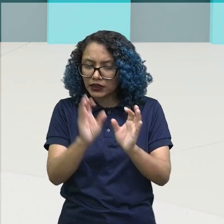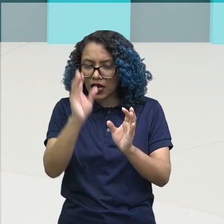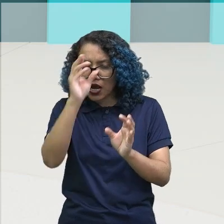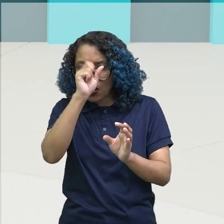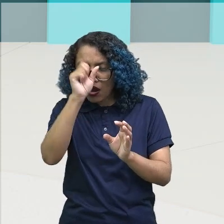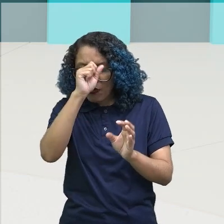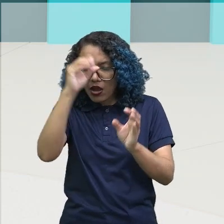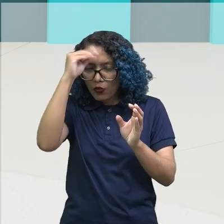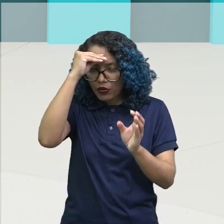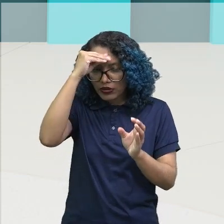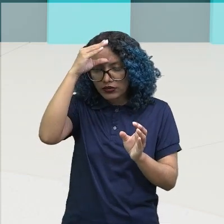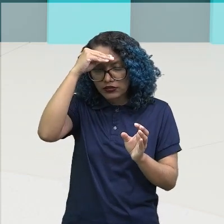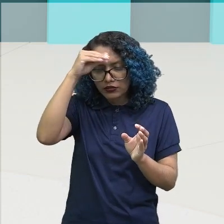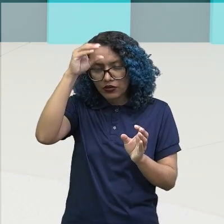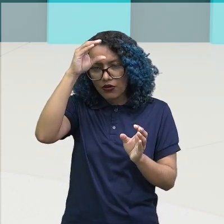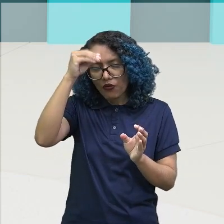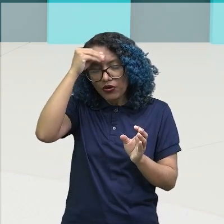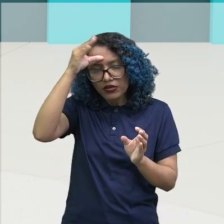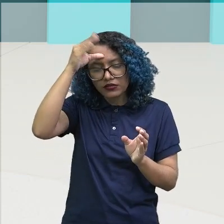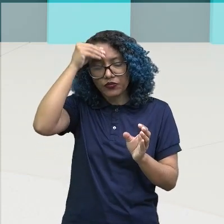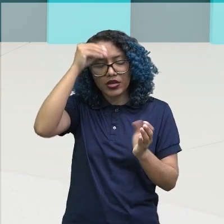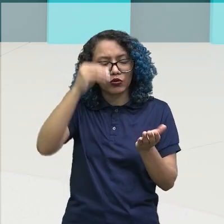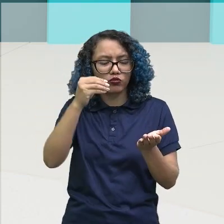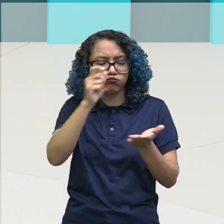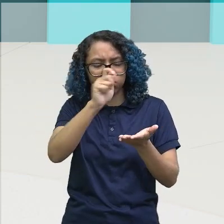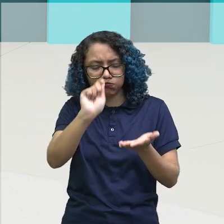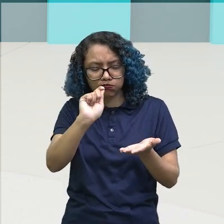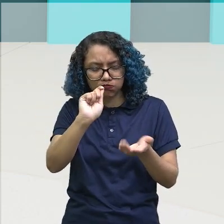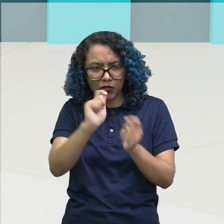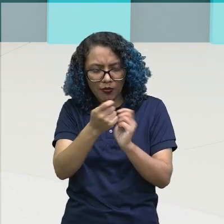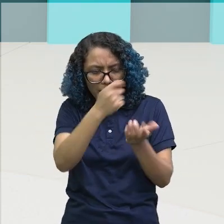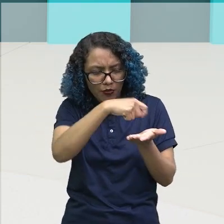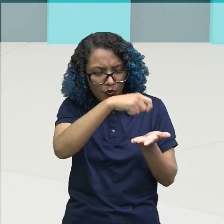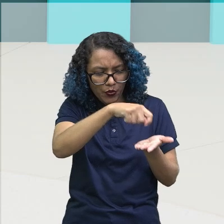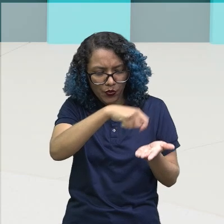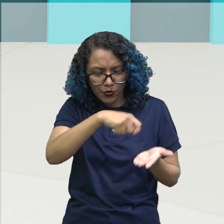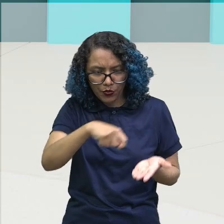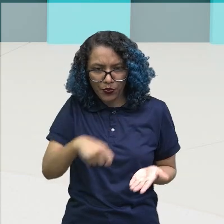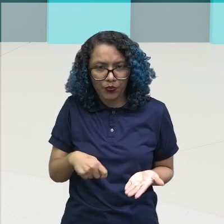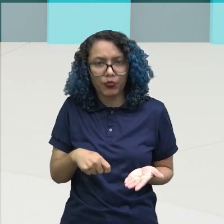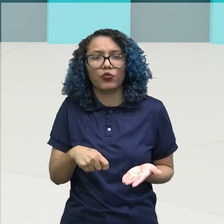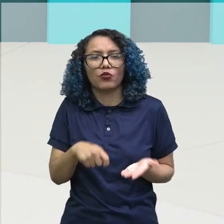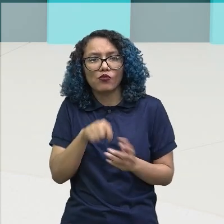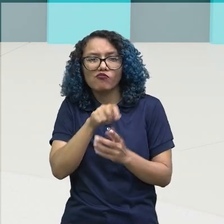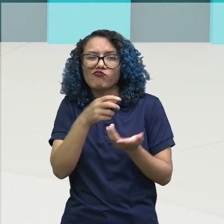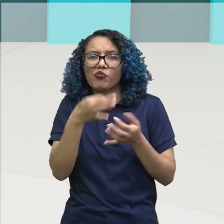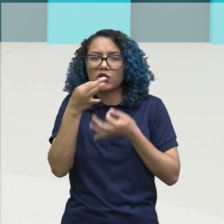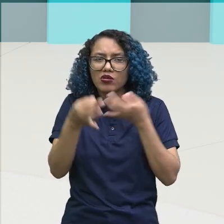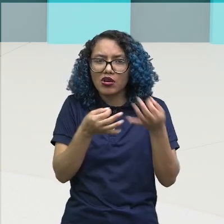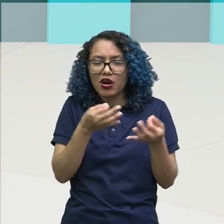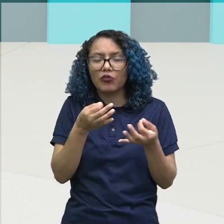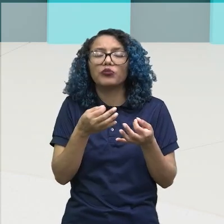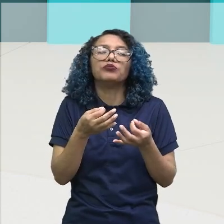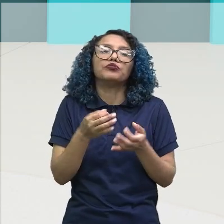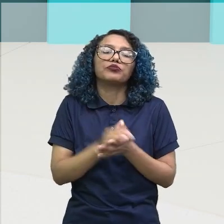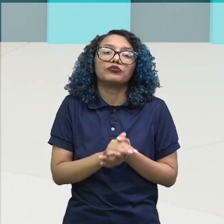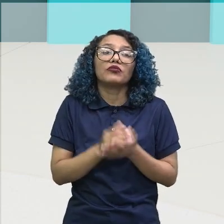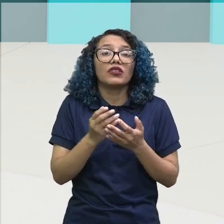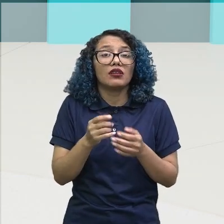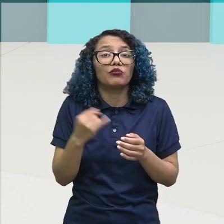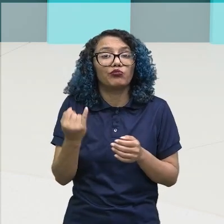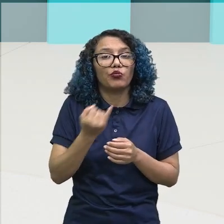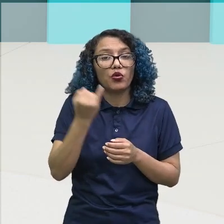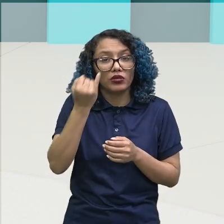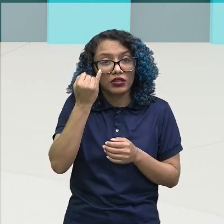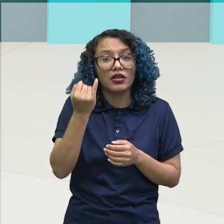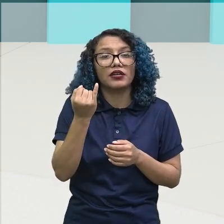ali na escrita, colocando no papel aquilo que ele aprendeu, aquilo que ele conhece de mundo. E lembrando que é muito importante esse conhecimento